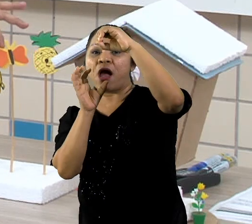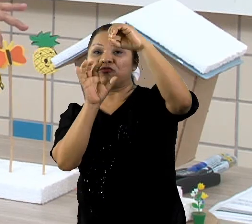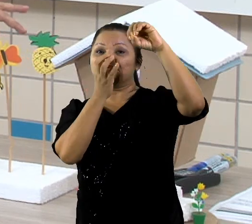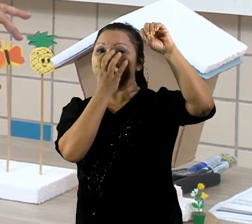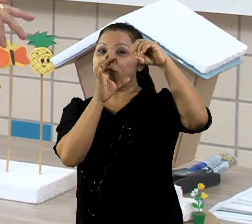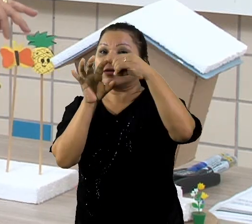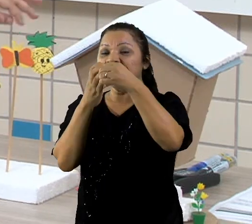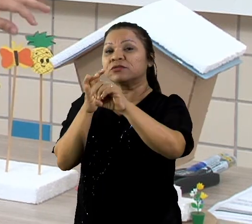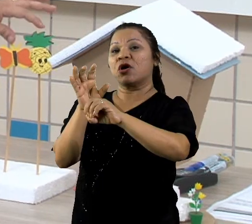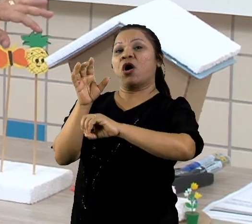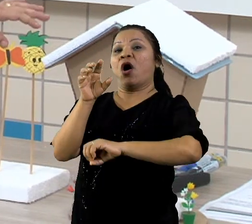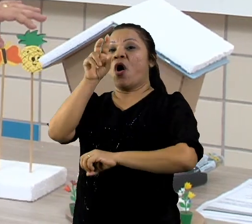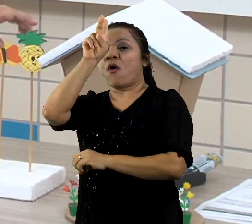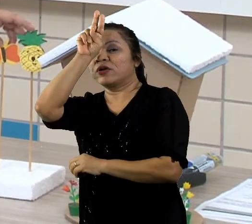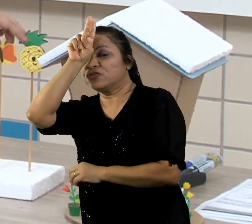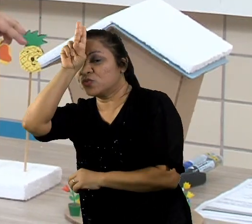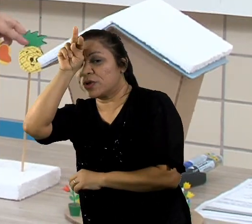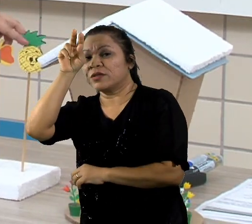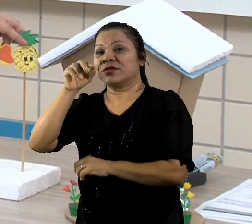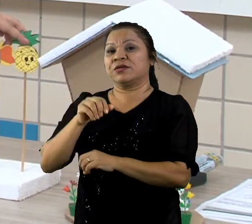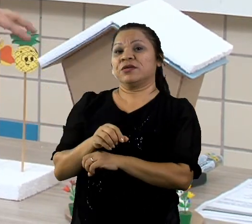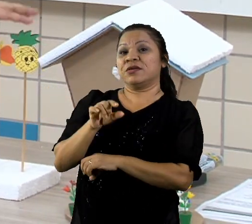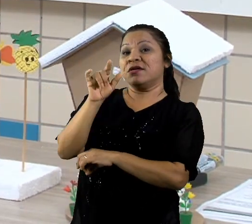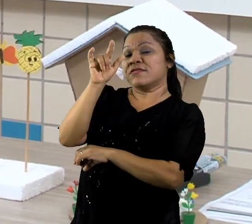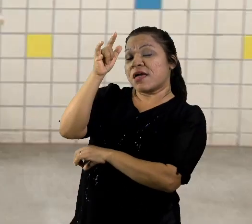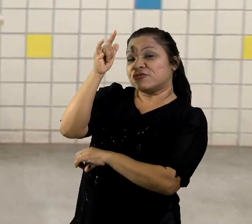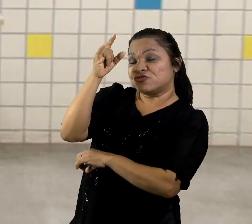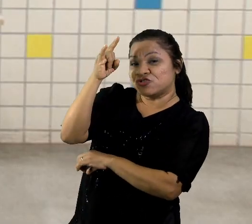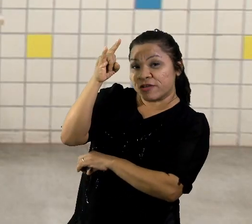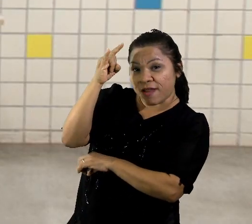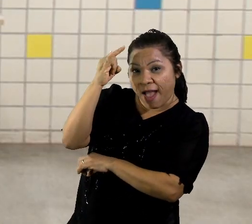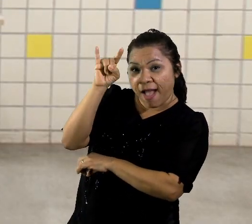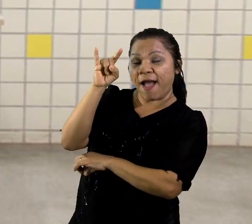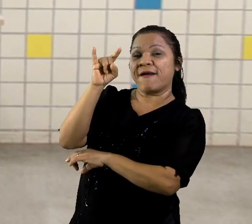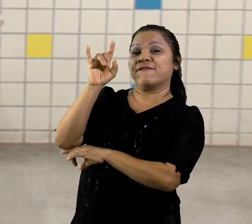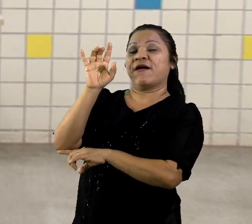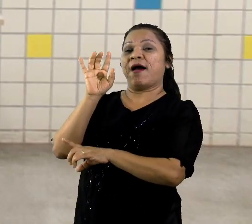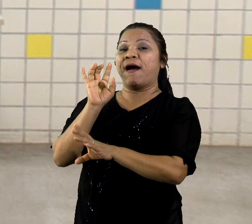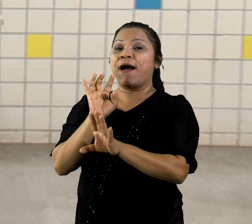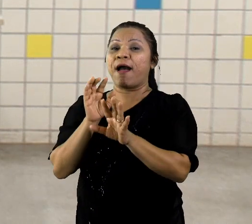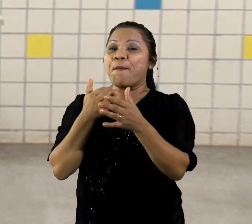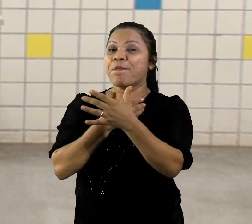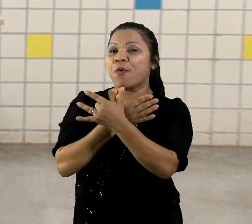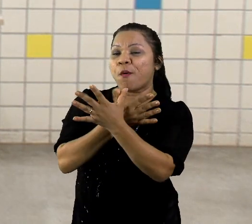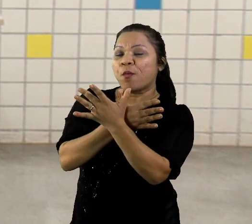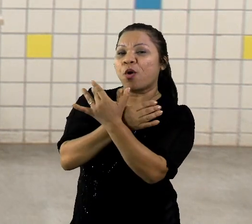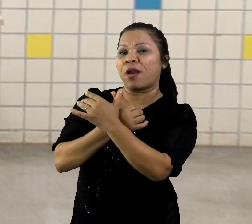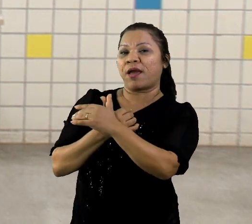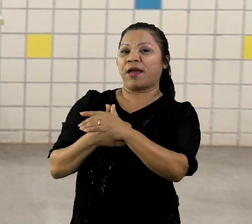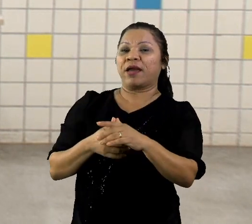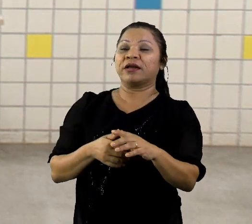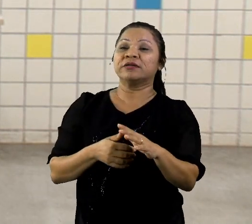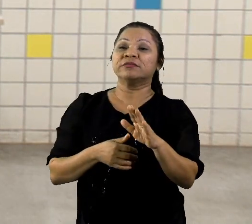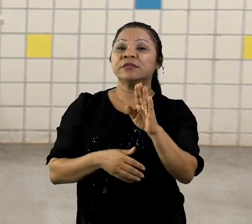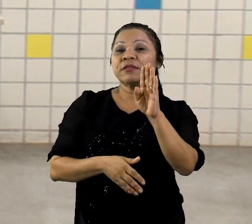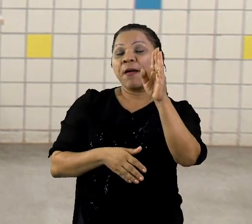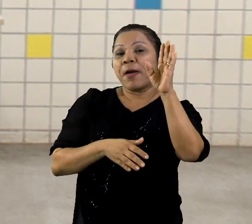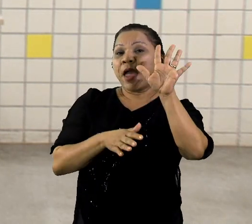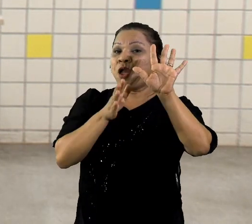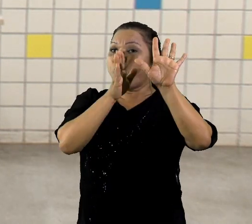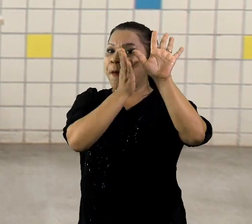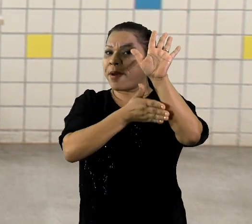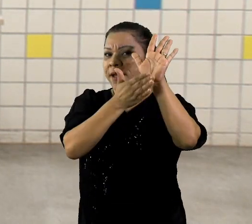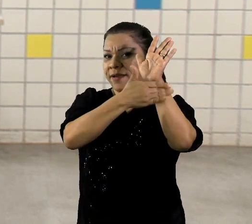a borboleta e o último aqui, o abacaxi. E eu trouxe lá da minha escola, da Escola Municipal